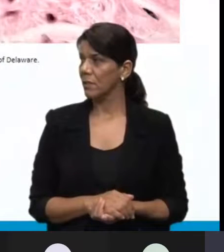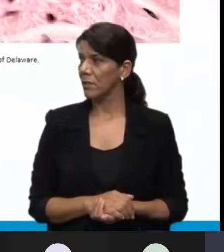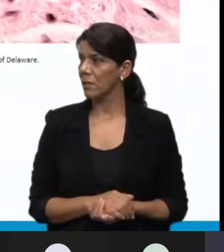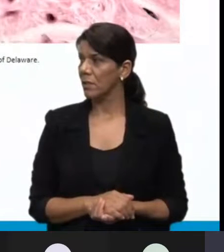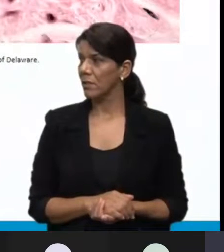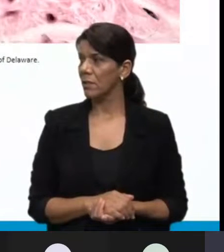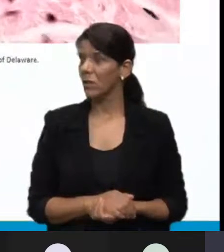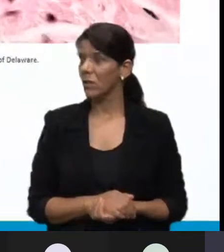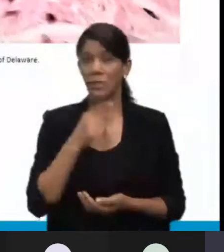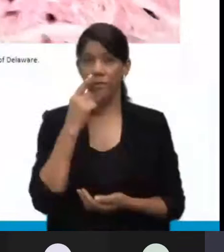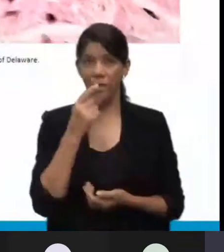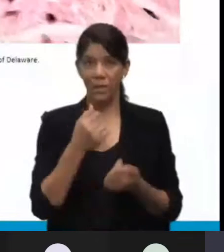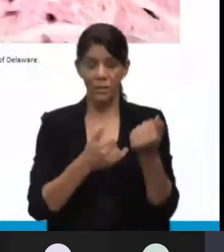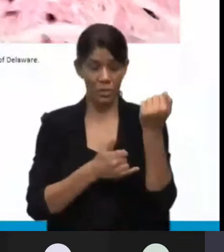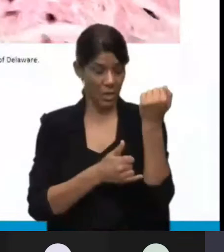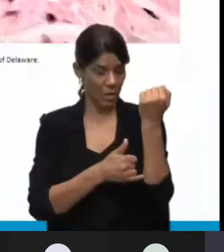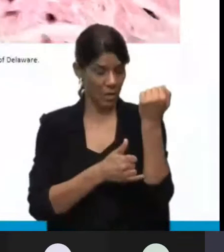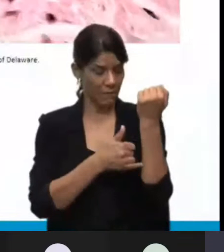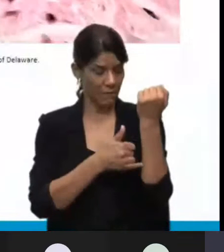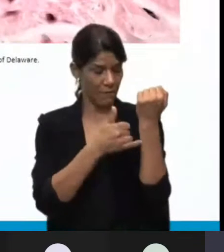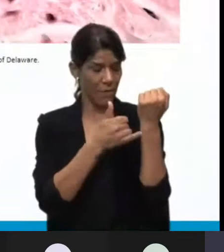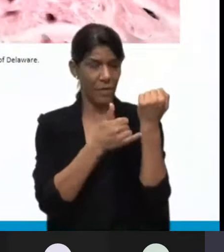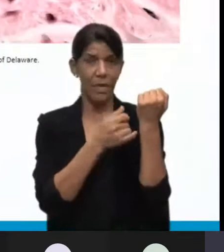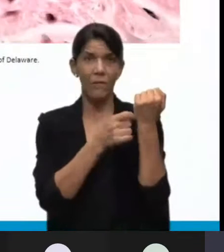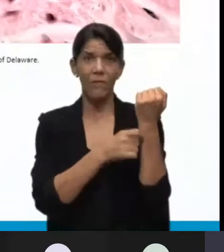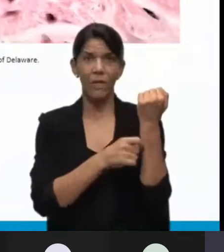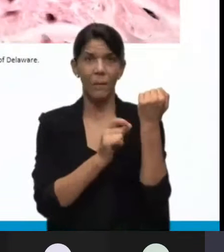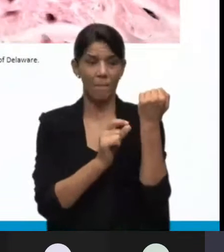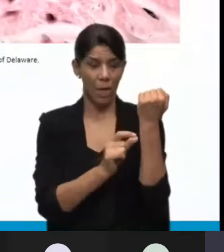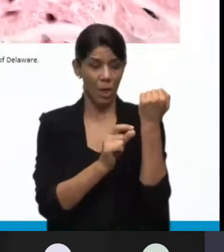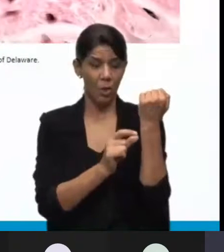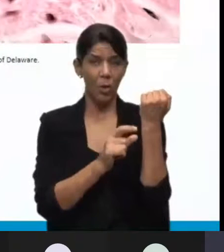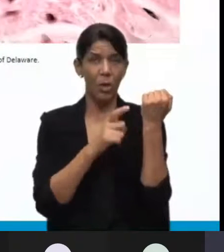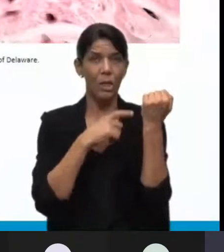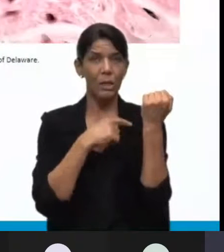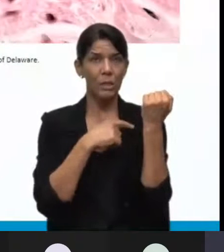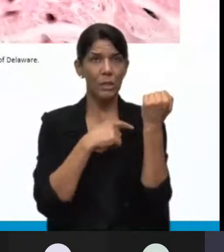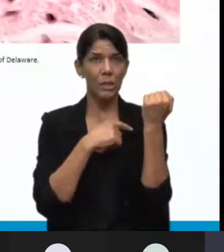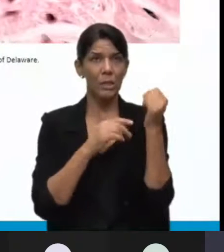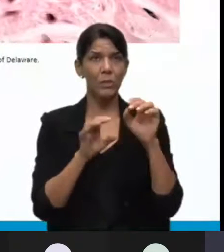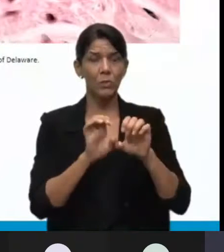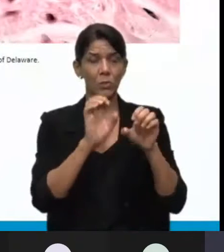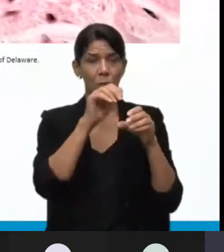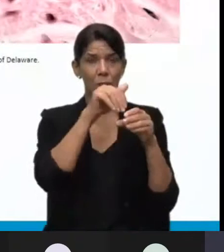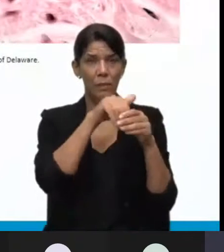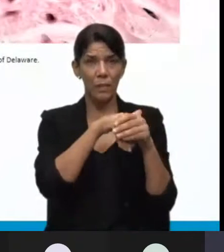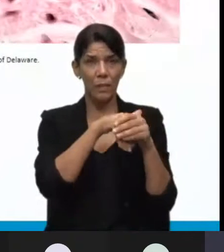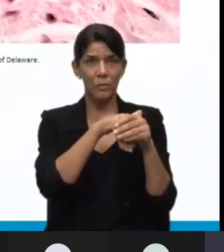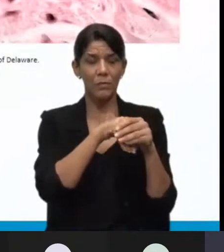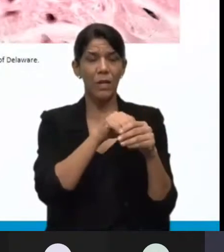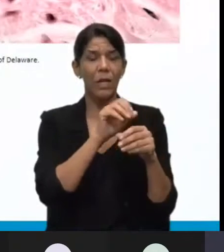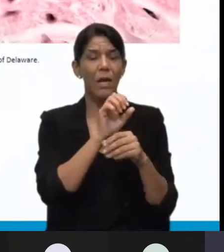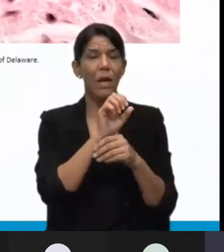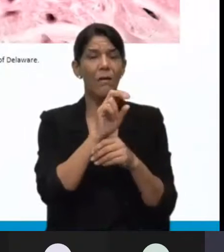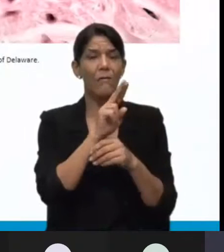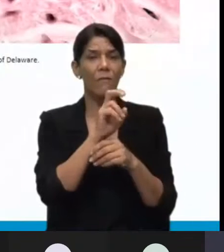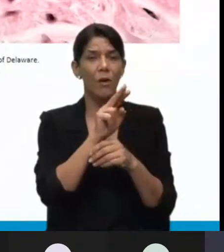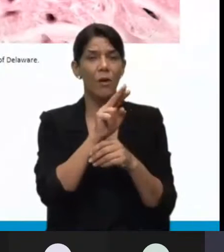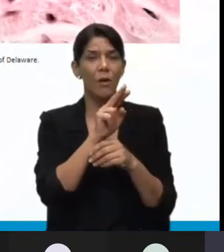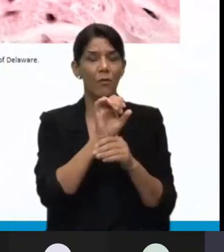falando de histologia de veia, é que a veia, as grandes veias, elas apresentam estruturas aqui no seu interior que nós chamamos de